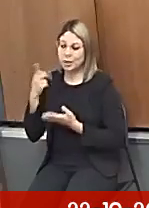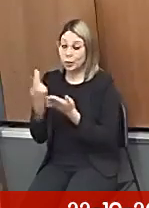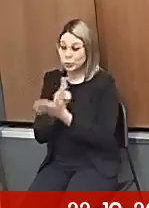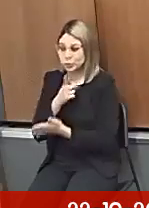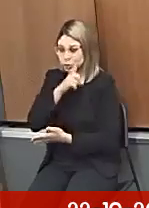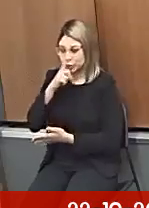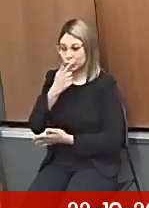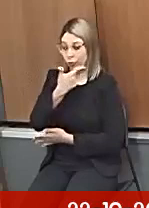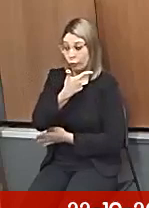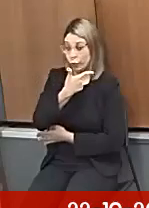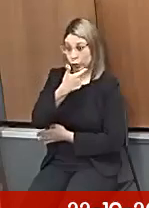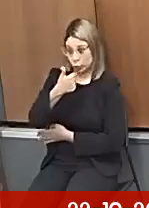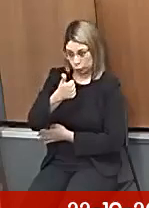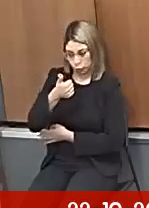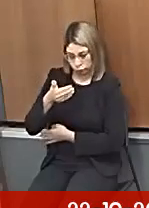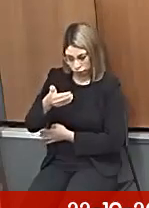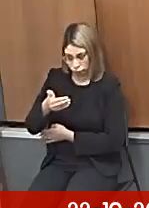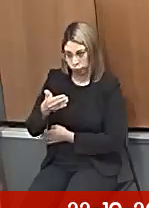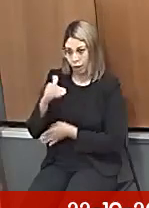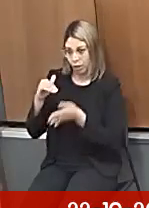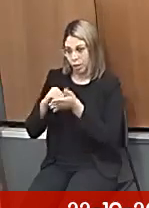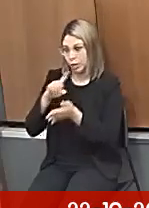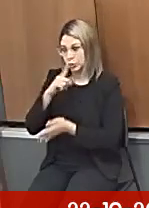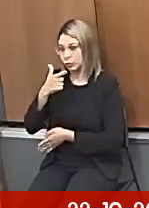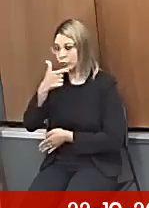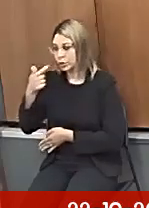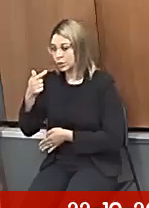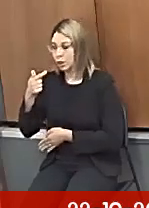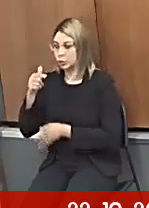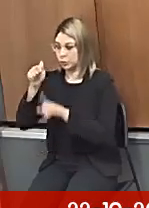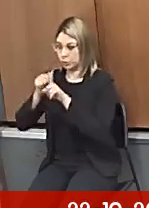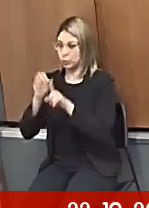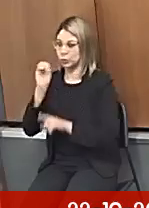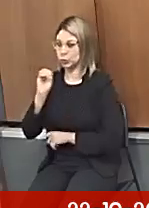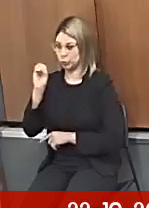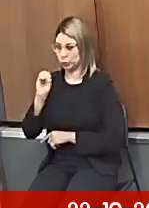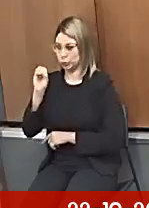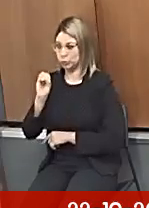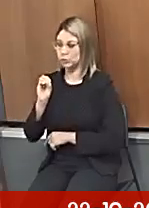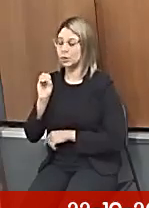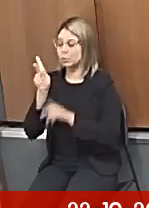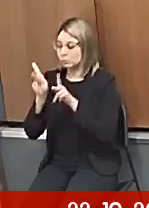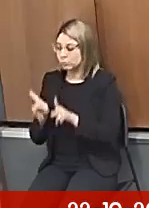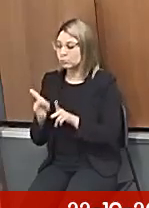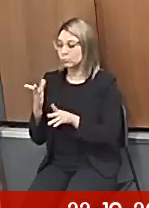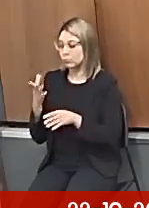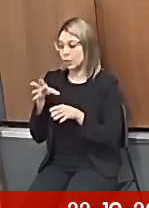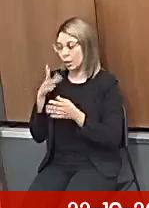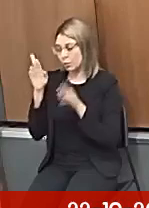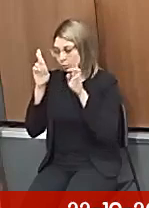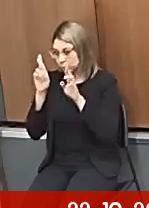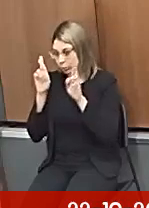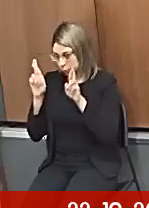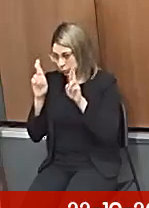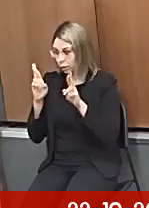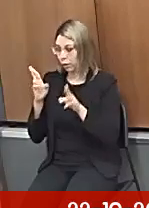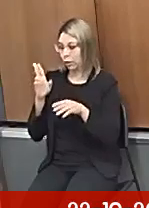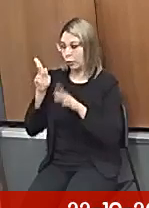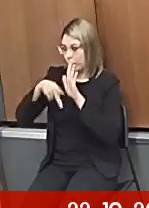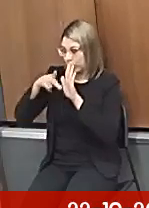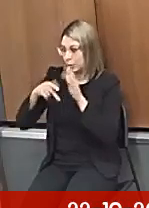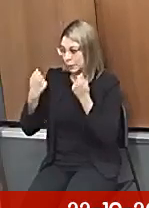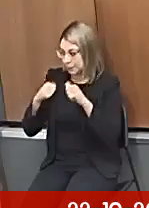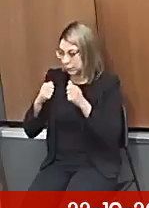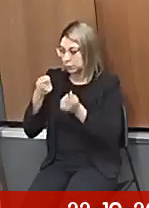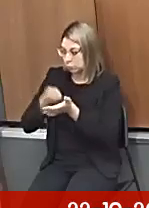dias 21 agora a 27 de outubro. Os responsáveis pelos projetos devem registrar obrigatoriamente